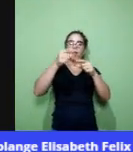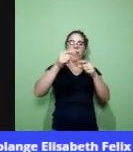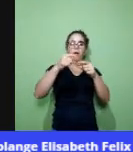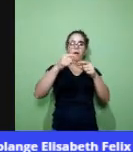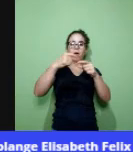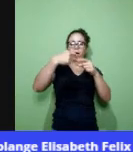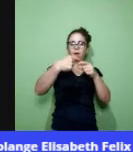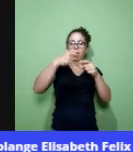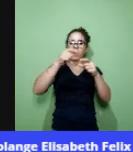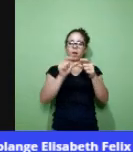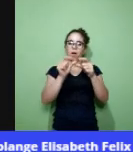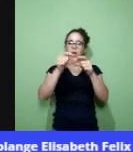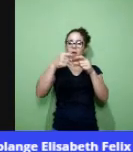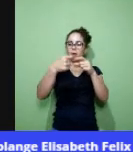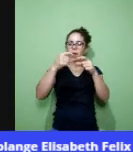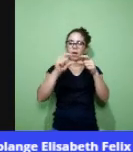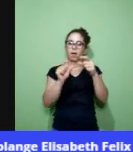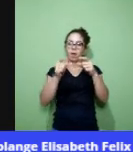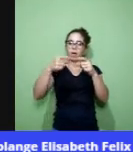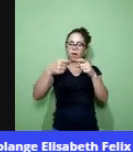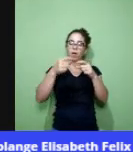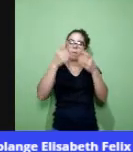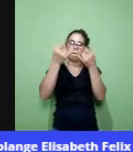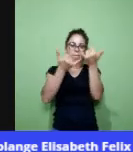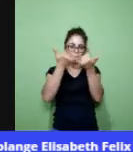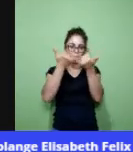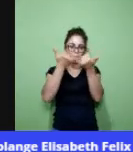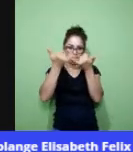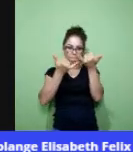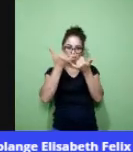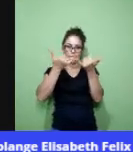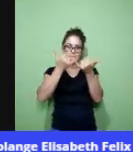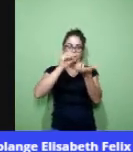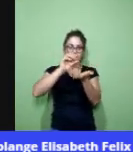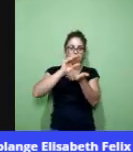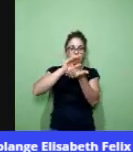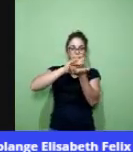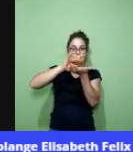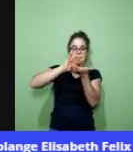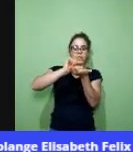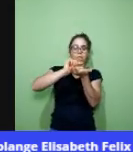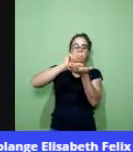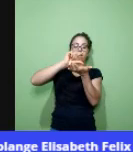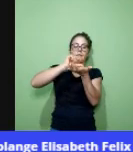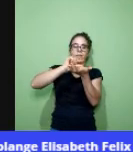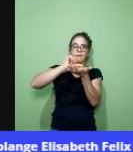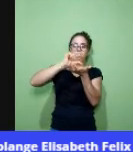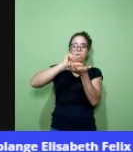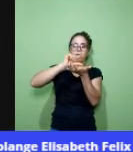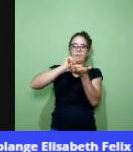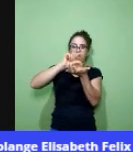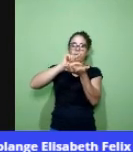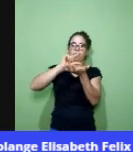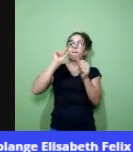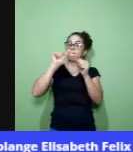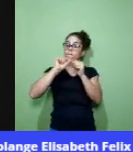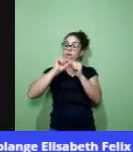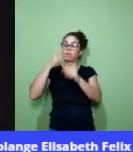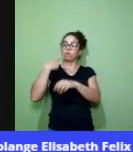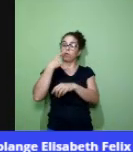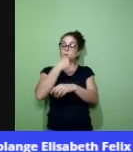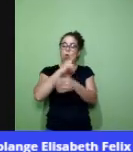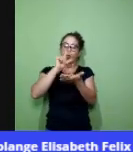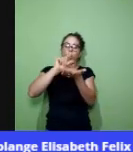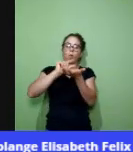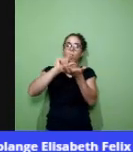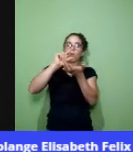nós temos um dominó, também é da nossa sala de recurso. O dominó, ele é em relevo, né?